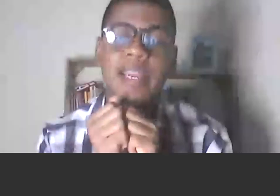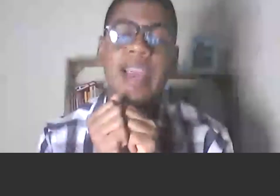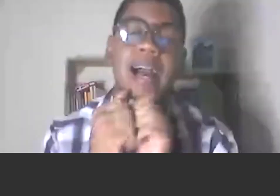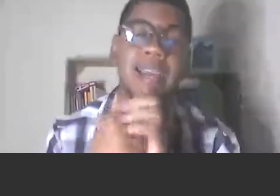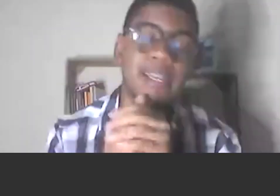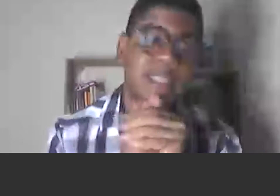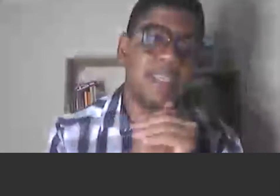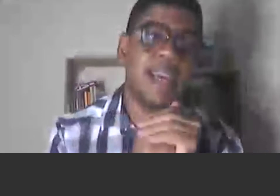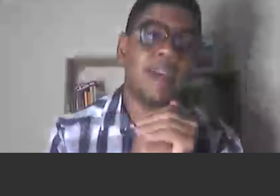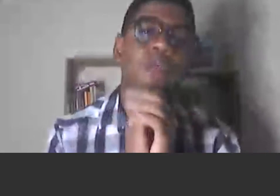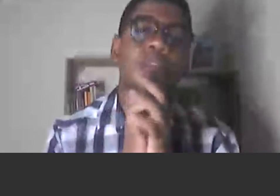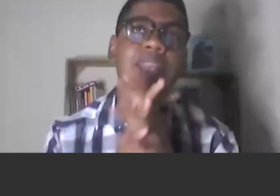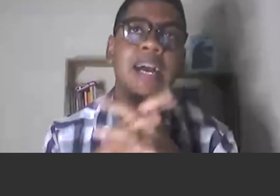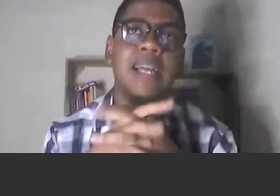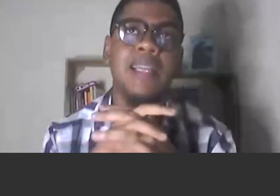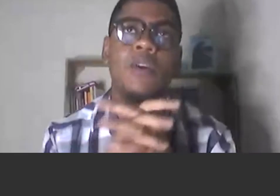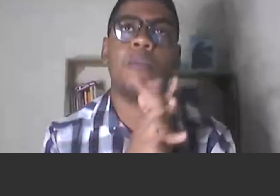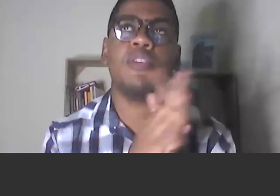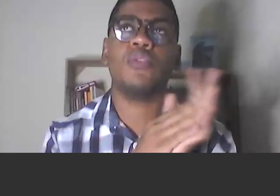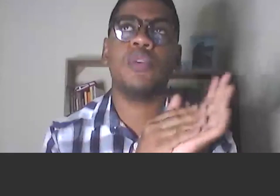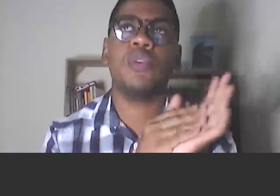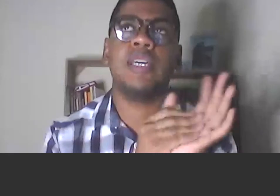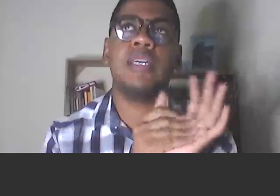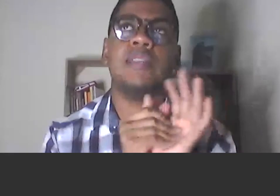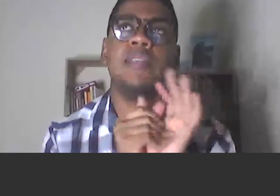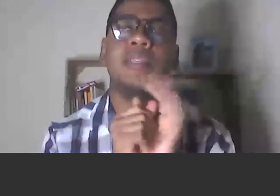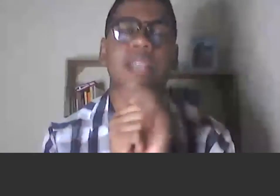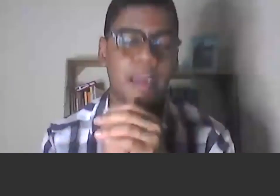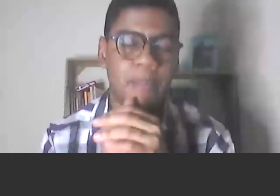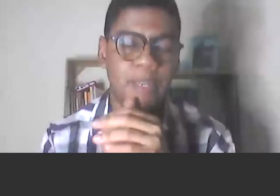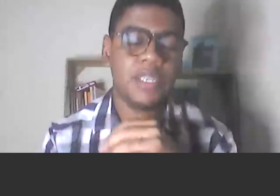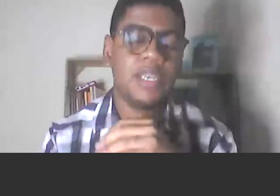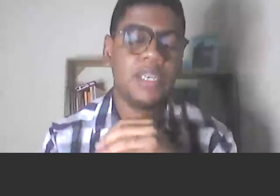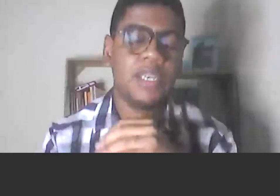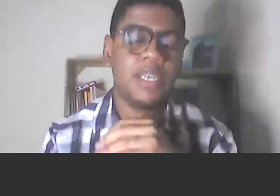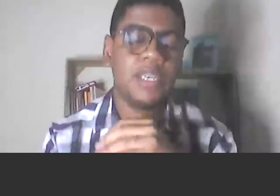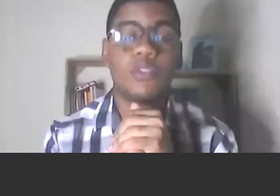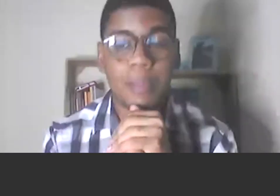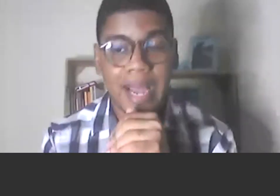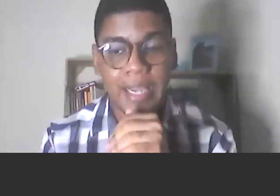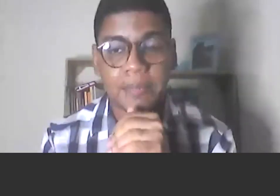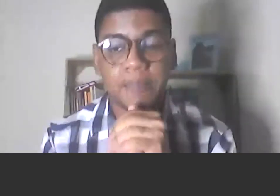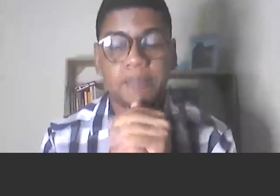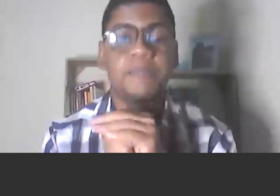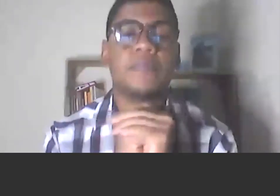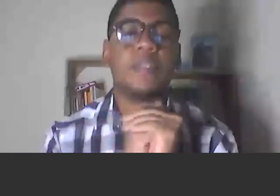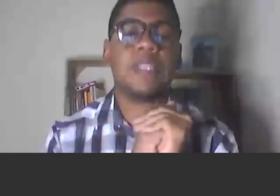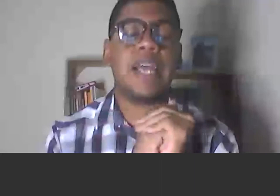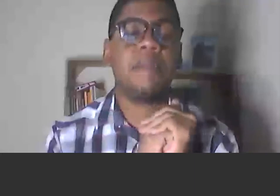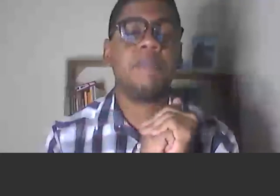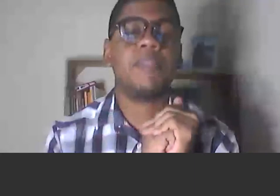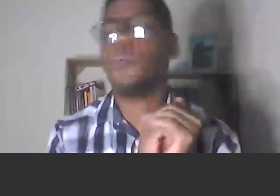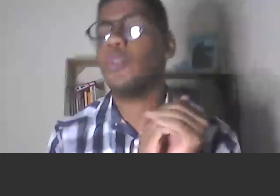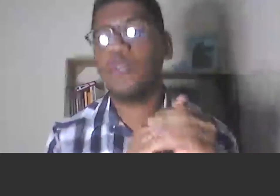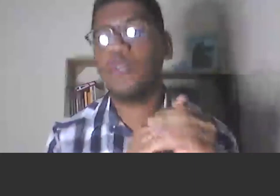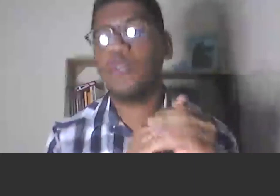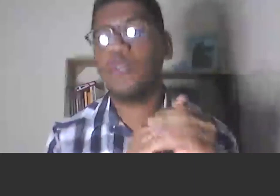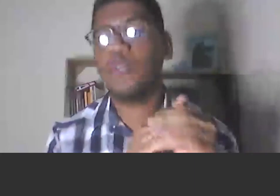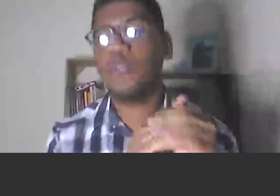acompanhando ele é a Ayla, que é concursada como professora intérprete em São João da Barra.